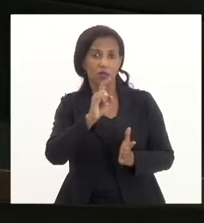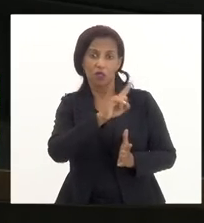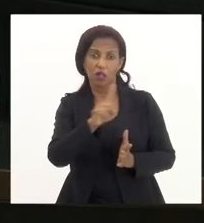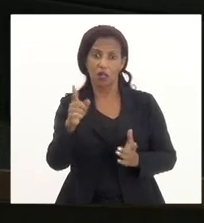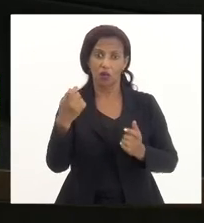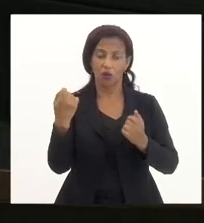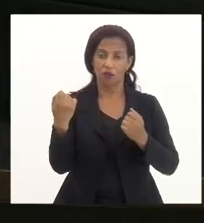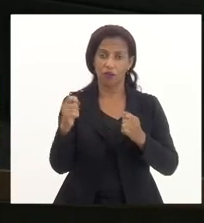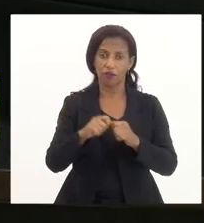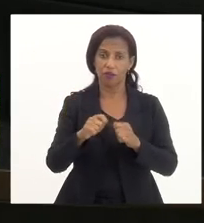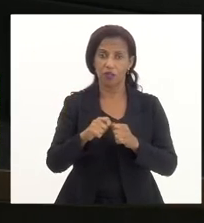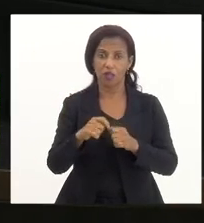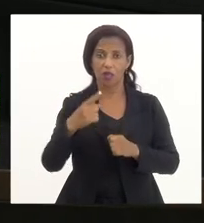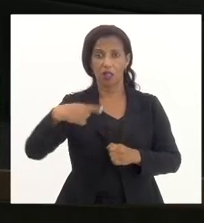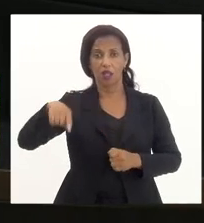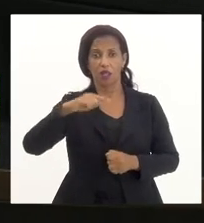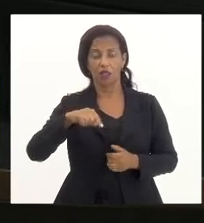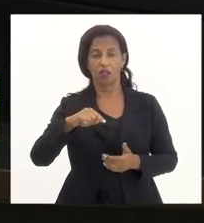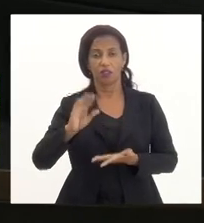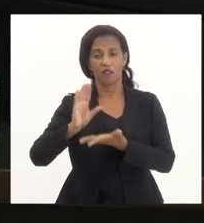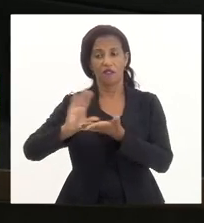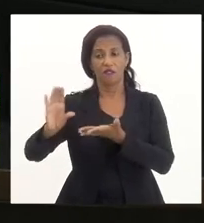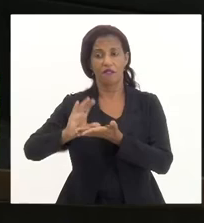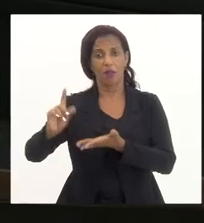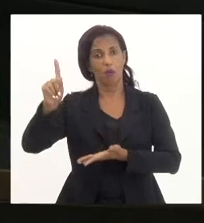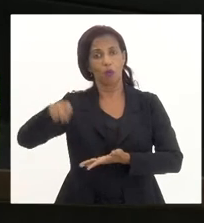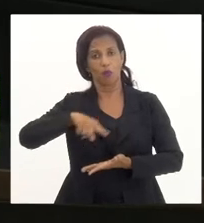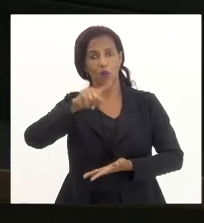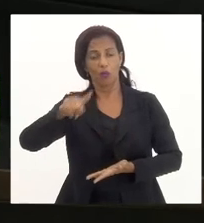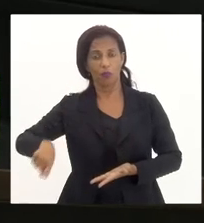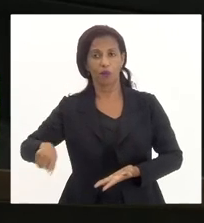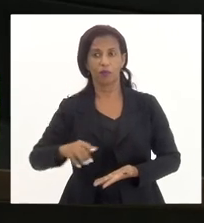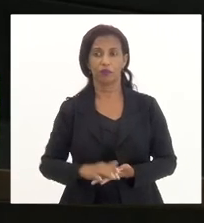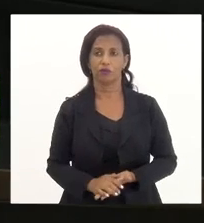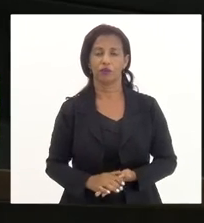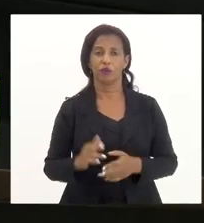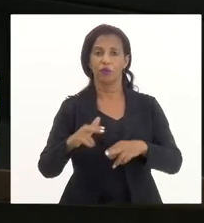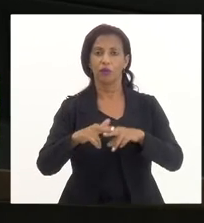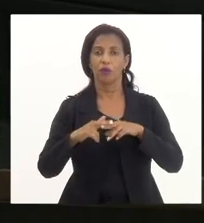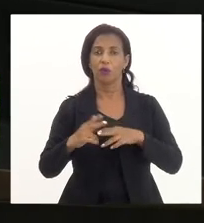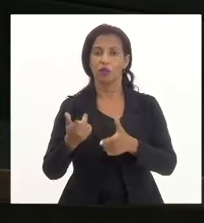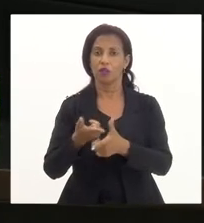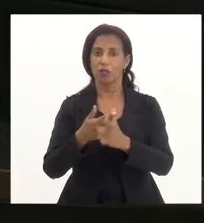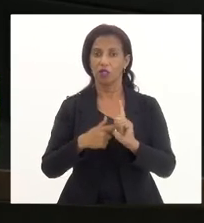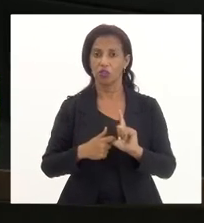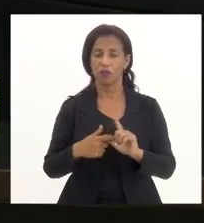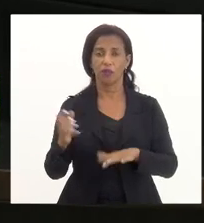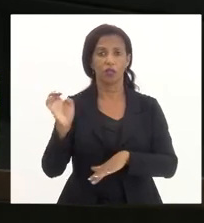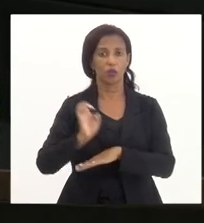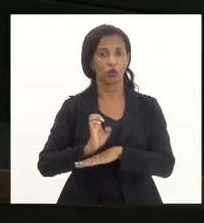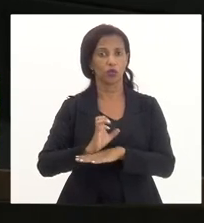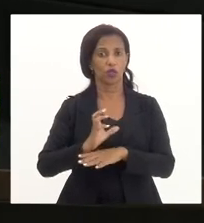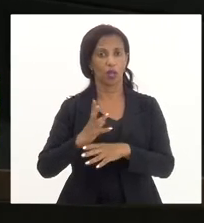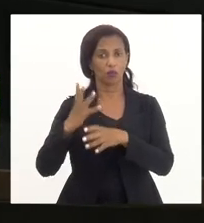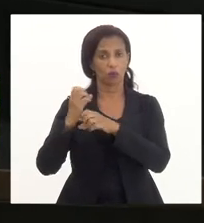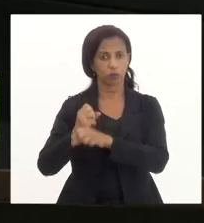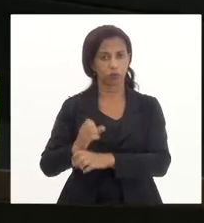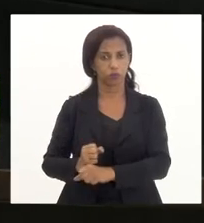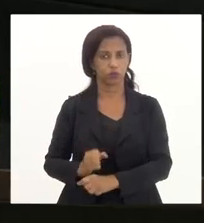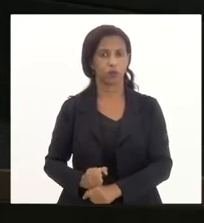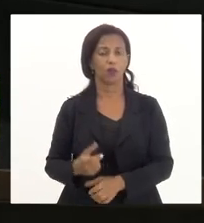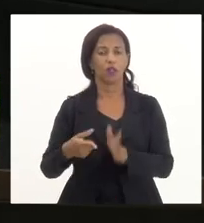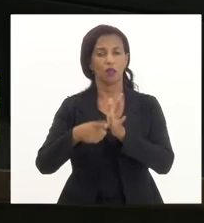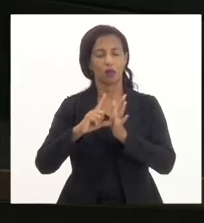fizer nós podemos ter as nossas verbas bloqueadas por conta da dívida que o estado acumula nela